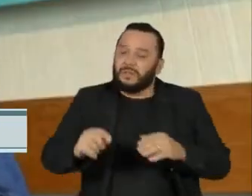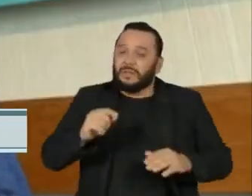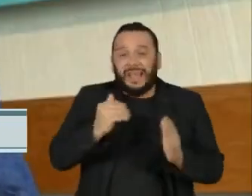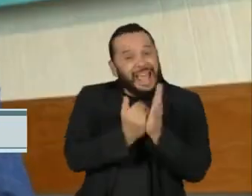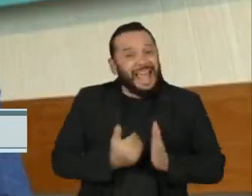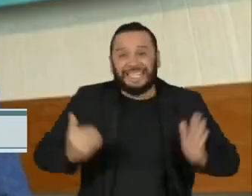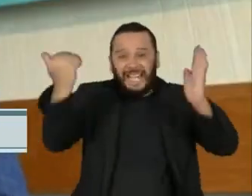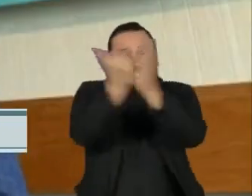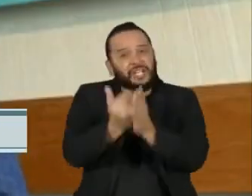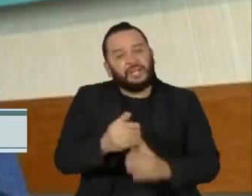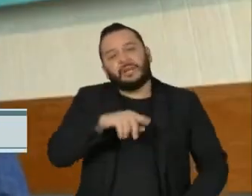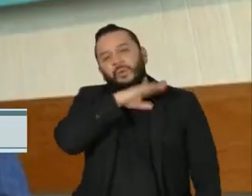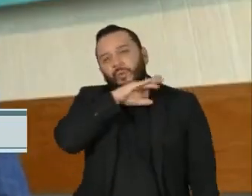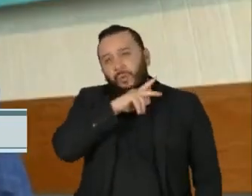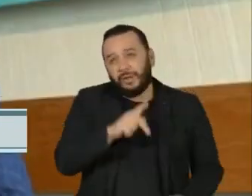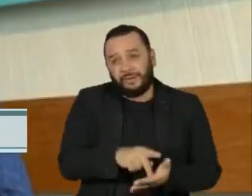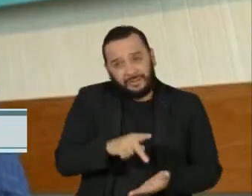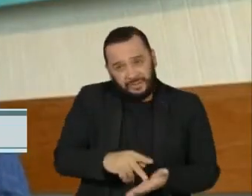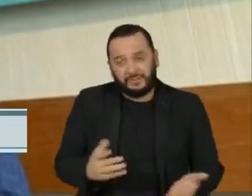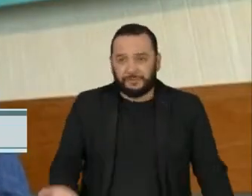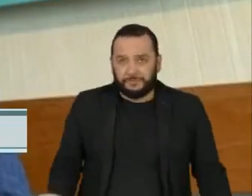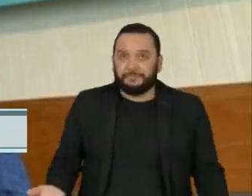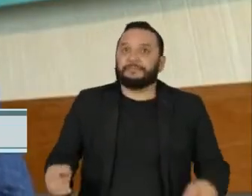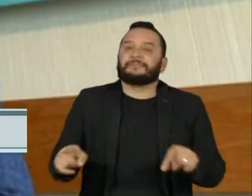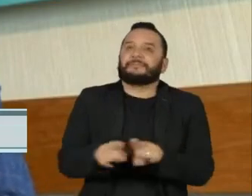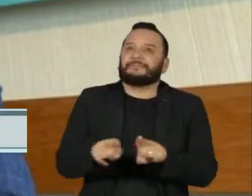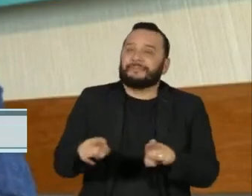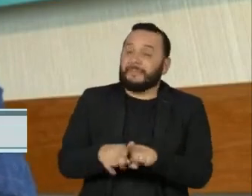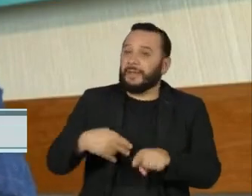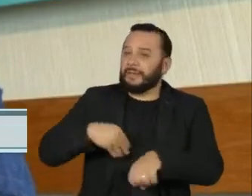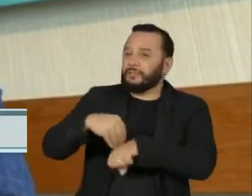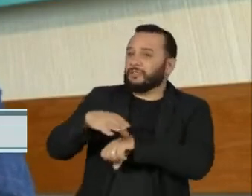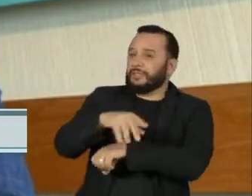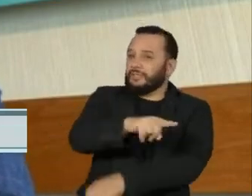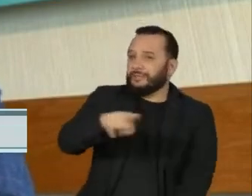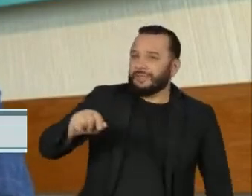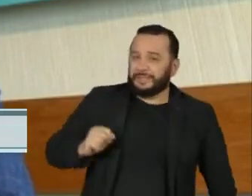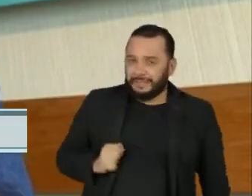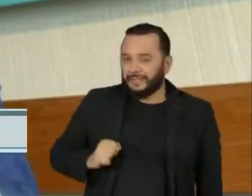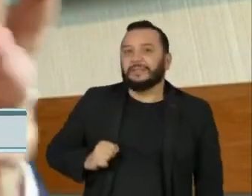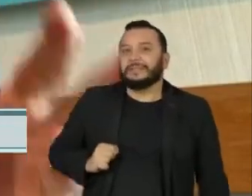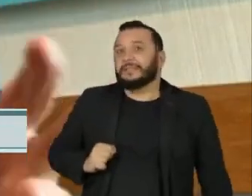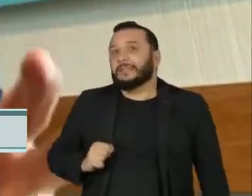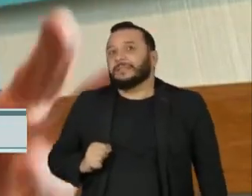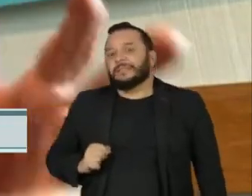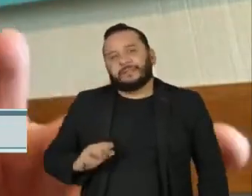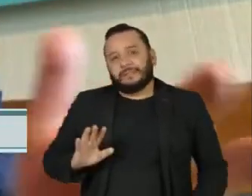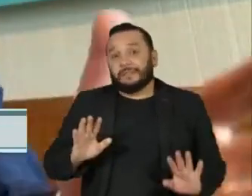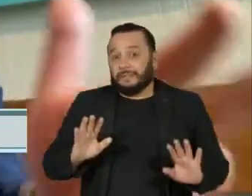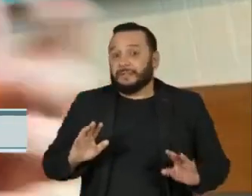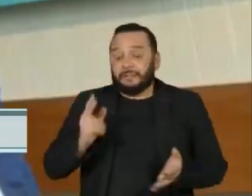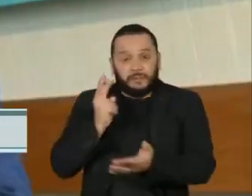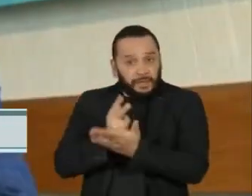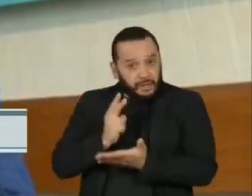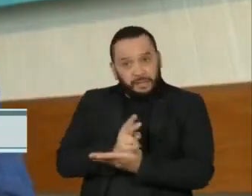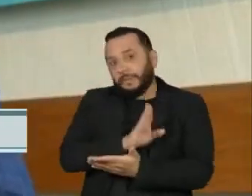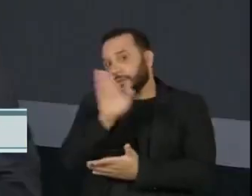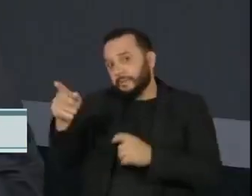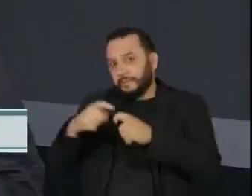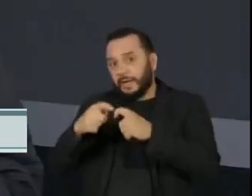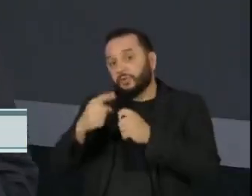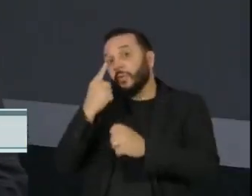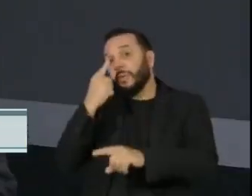além disso, Aldo, nós sugerimos sempre que o indivíduo, para que não tenha surpresa, realize um check-up médico